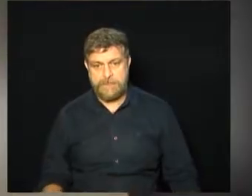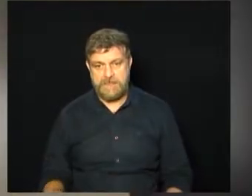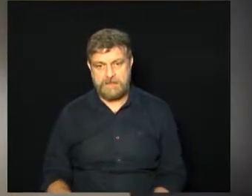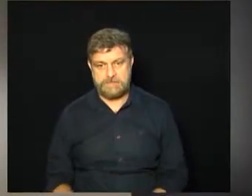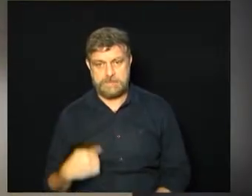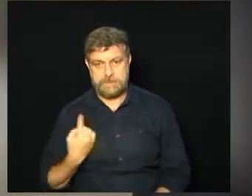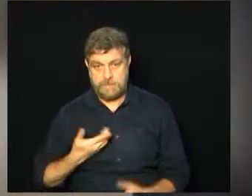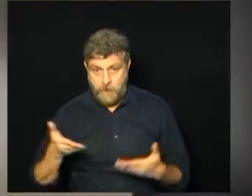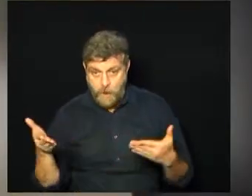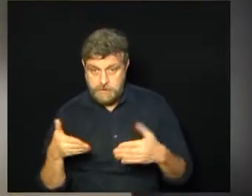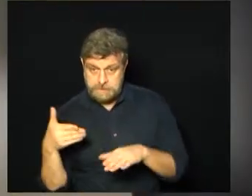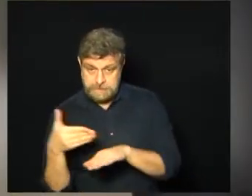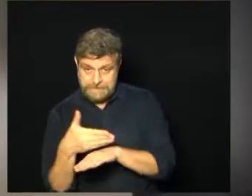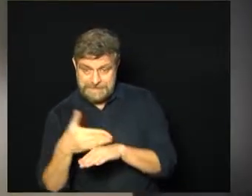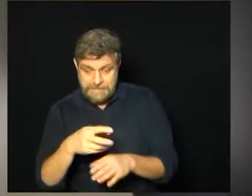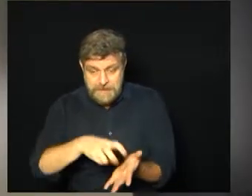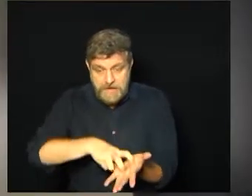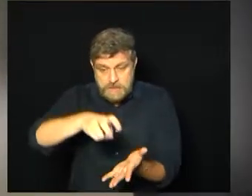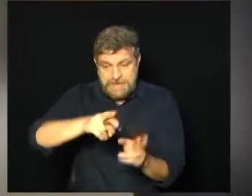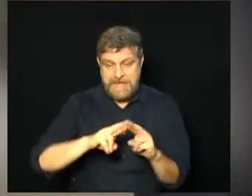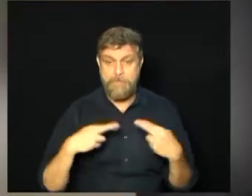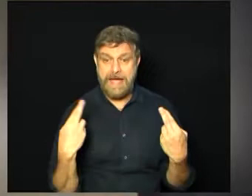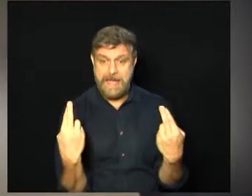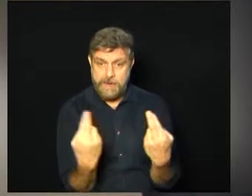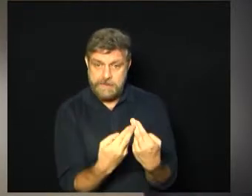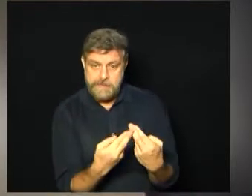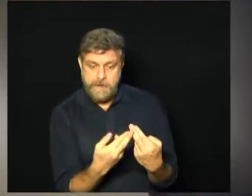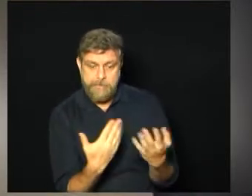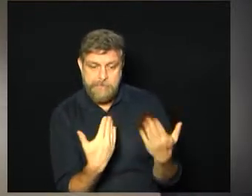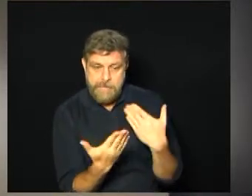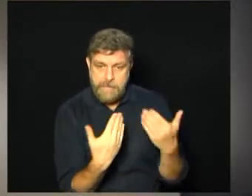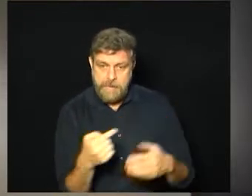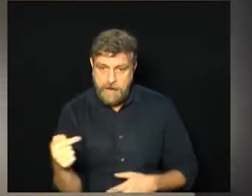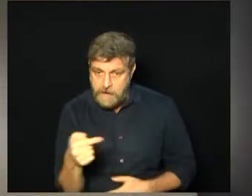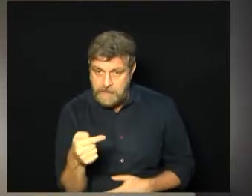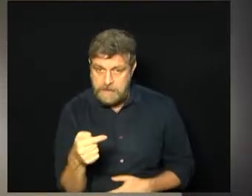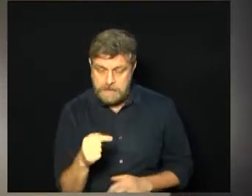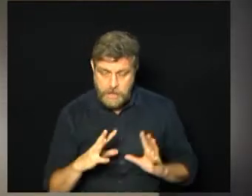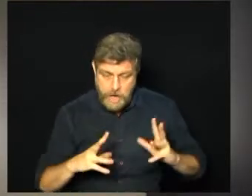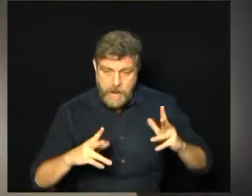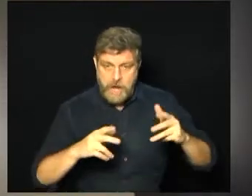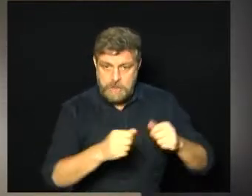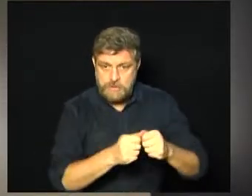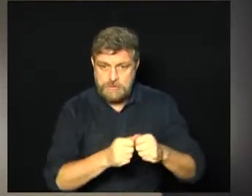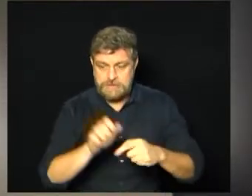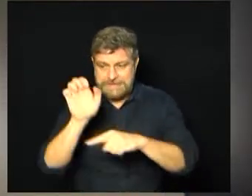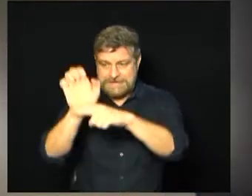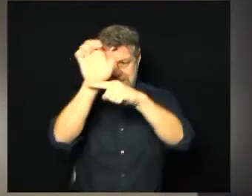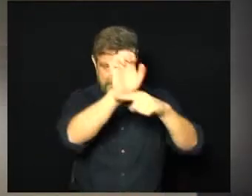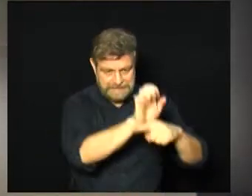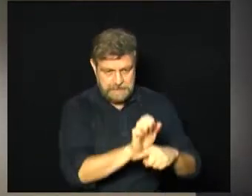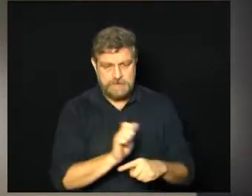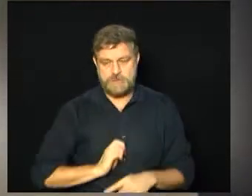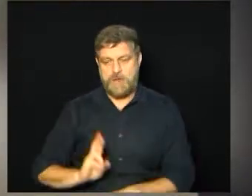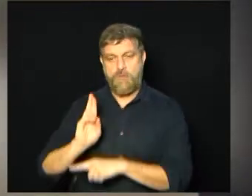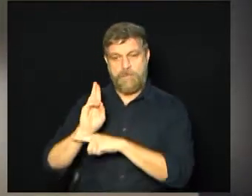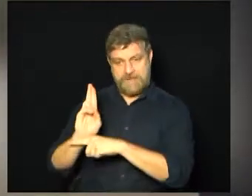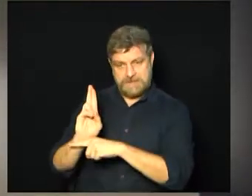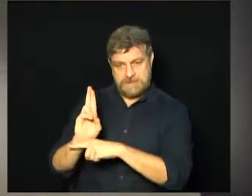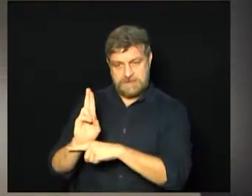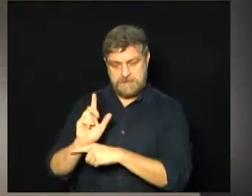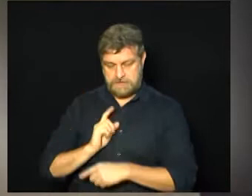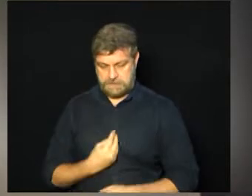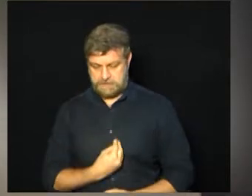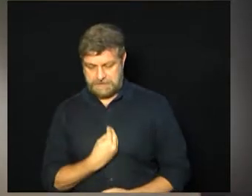Nós hoje participamos logo cedo de uma reunião com o CONAS, onde todos os estados estavam presentes, e é